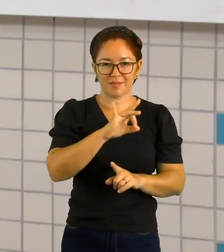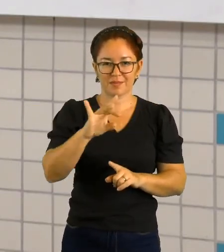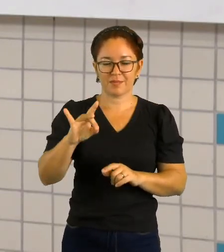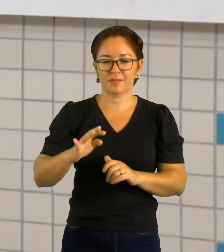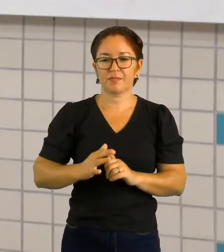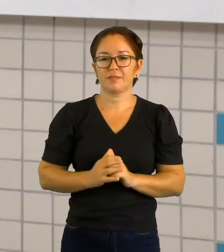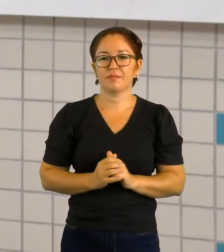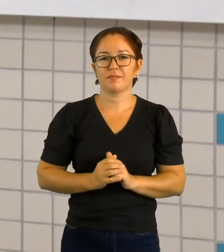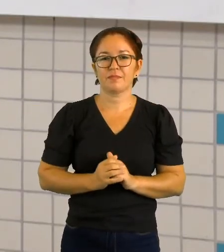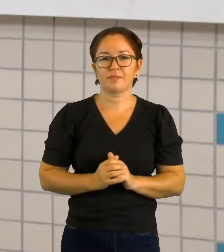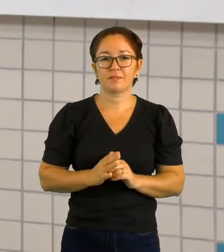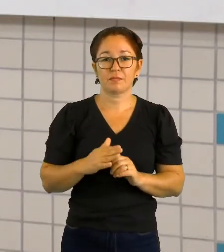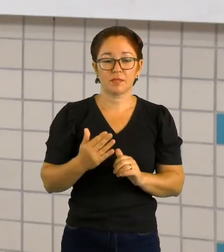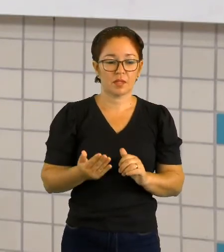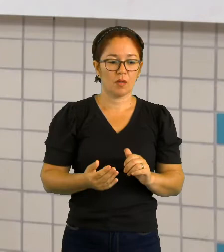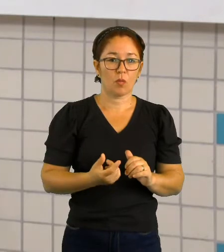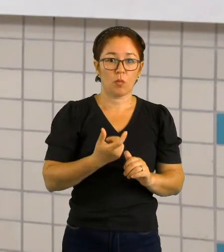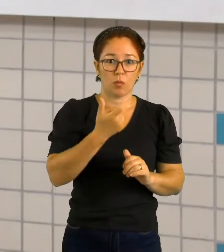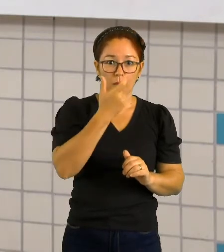entre os espaçamentos. Então,